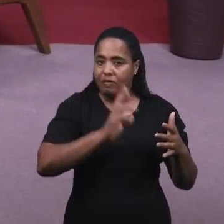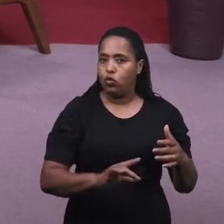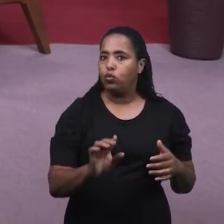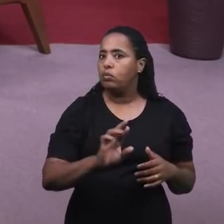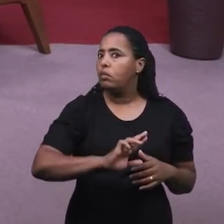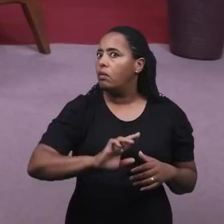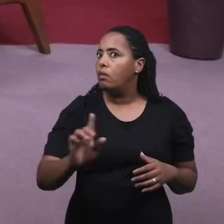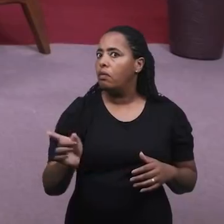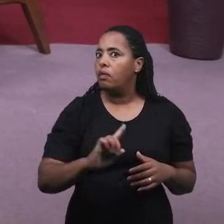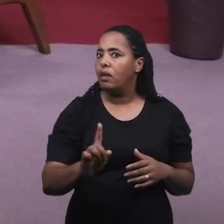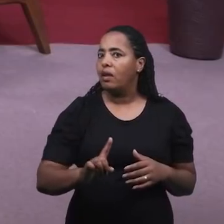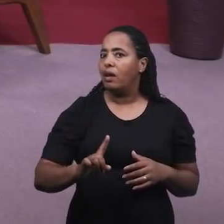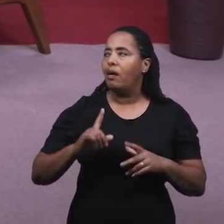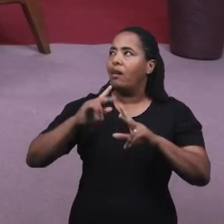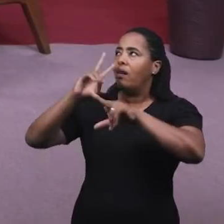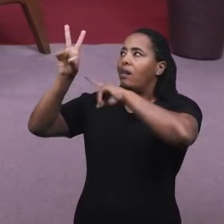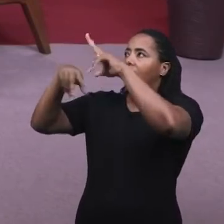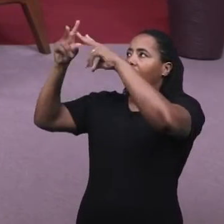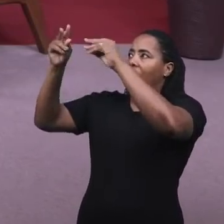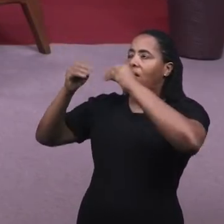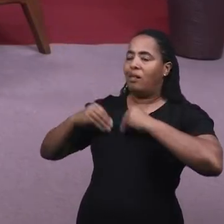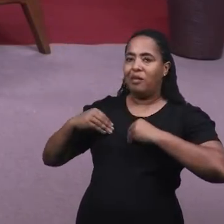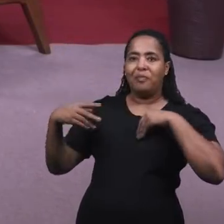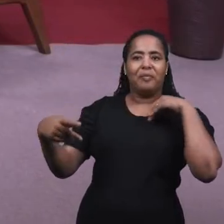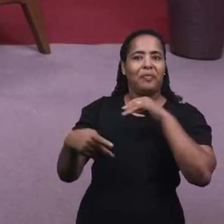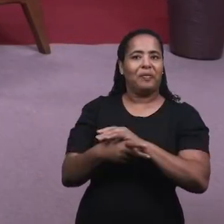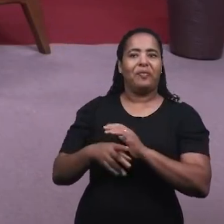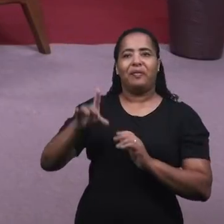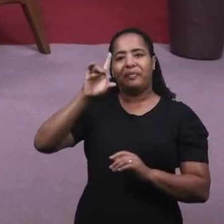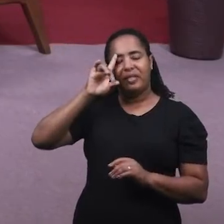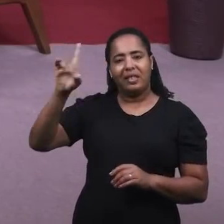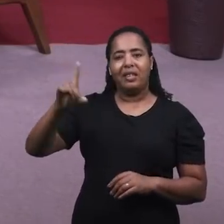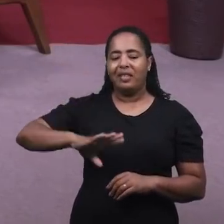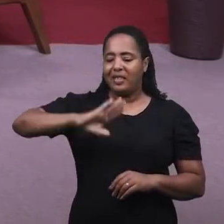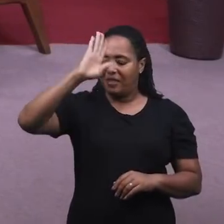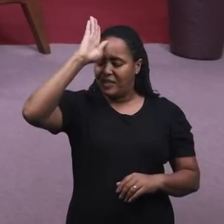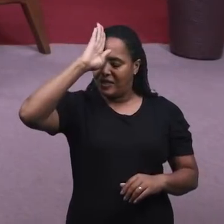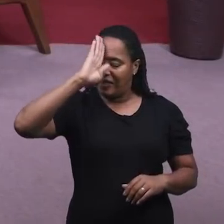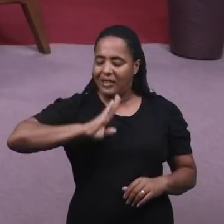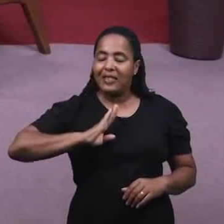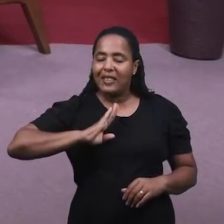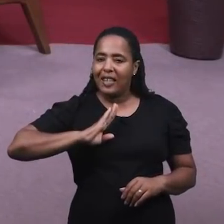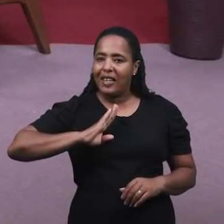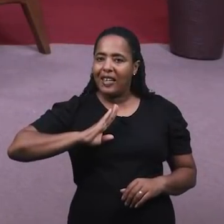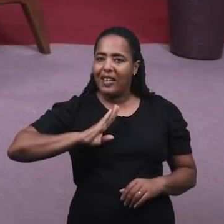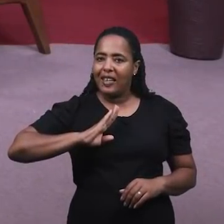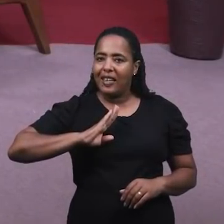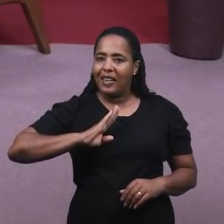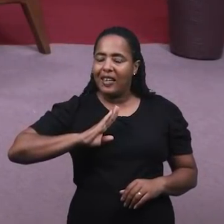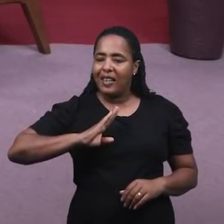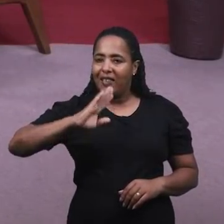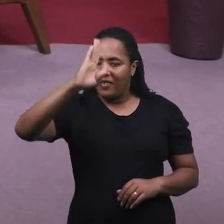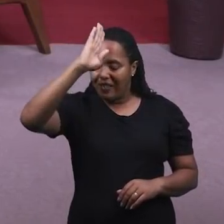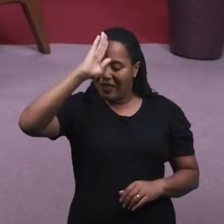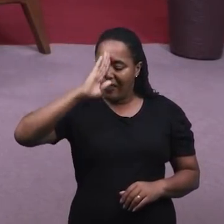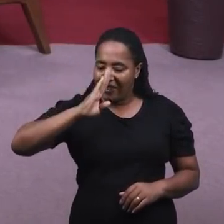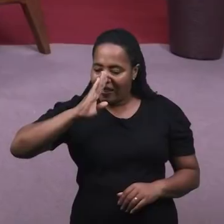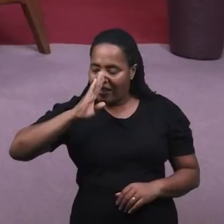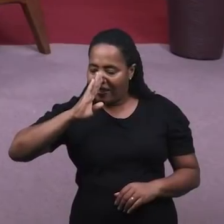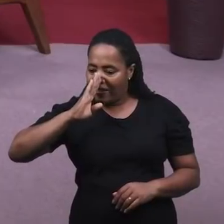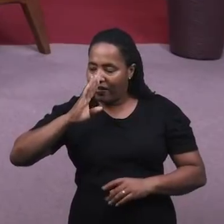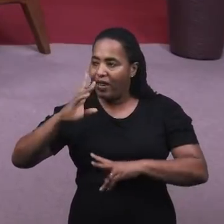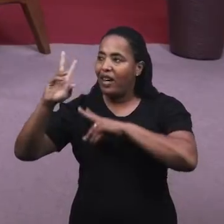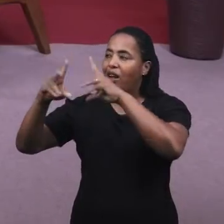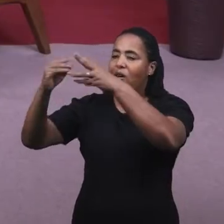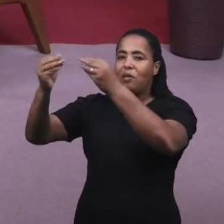não. Isso é dom de quem? De Deus. E graça, Sérgio, graça é favor imerecido. Glória a Deus.